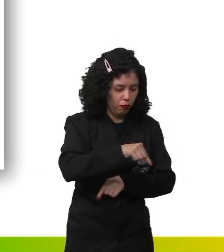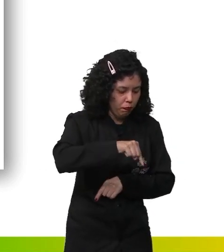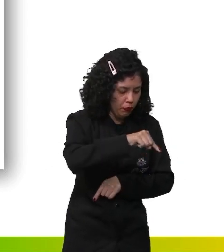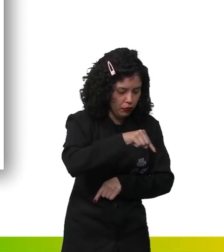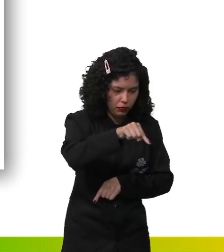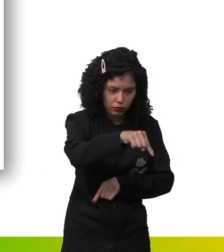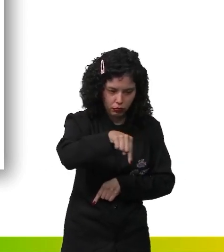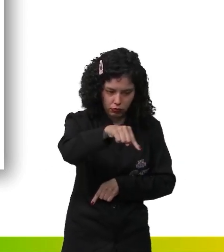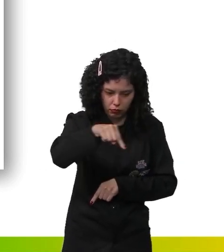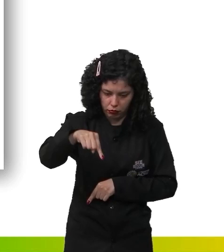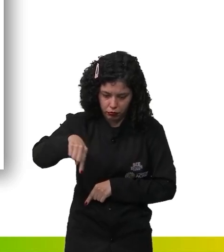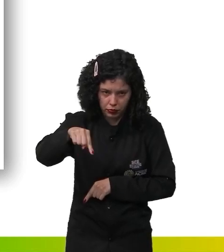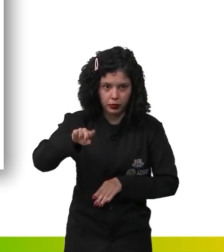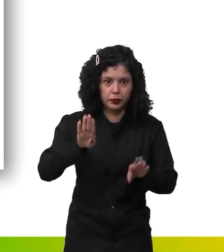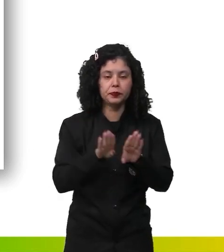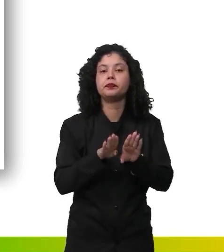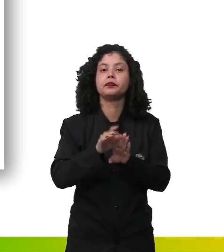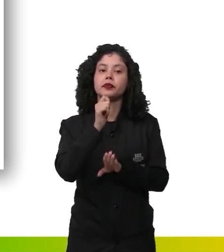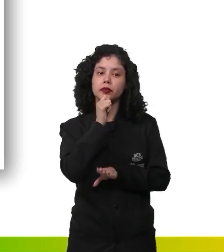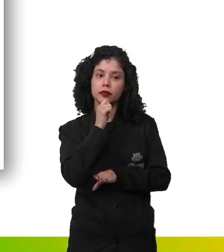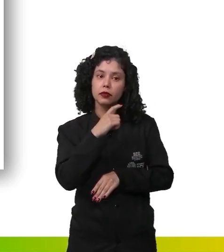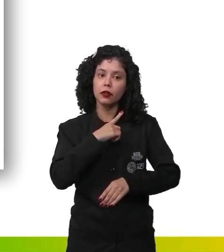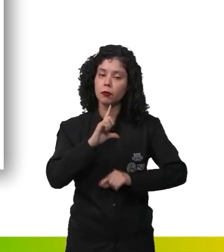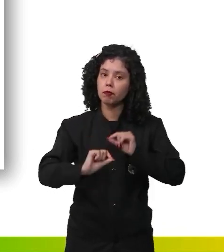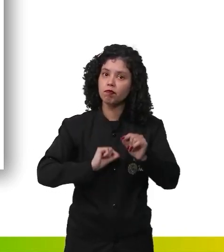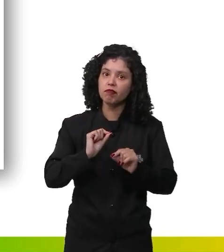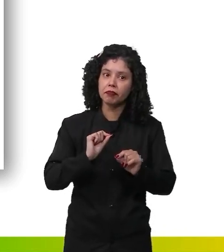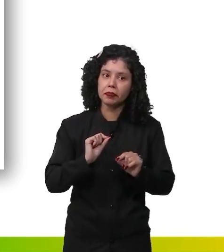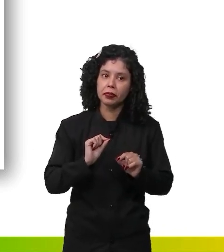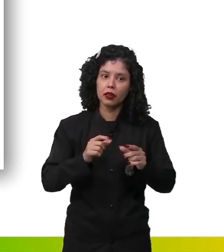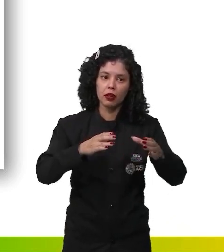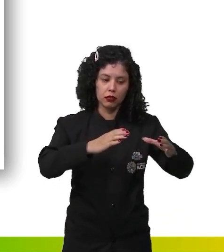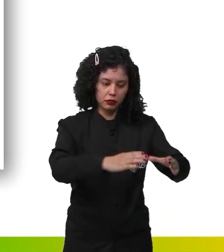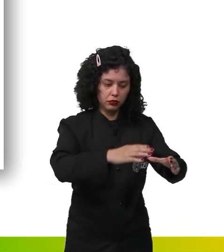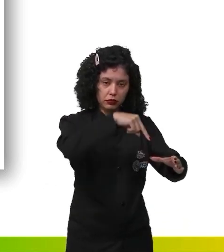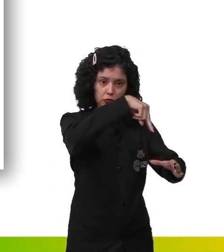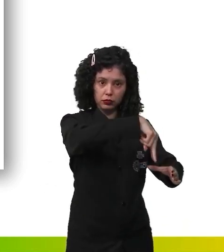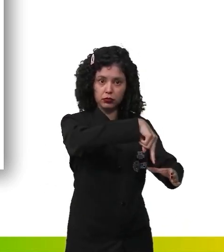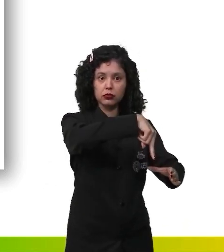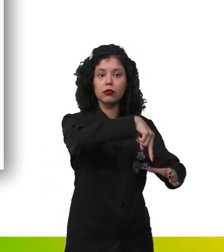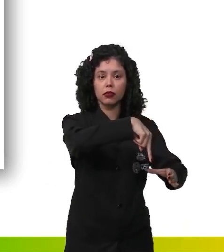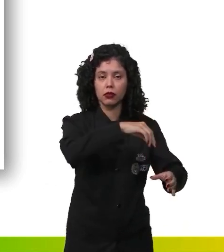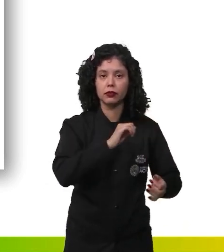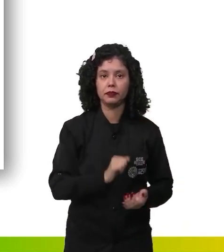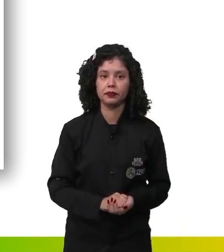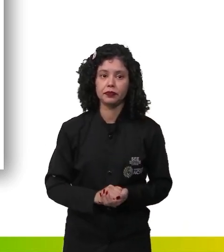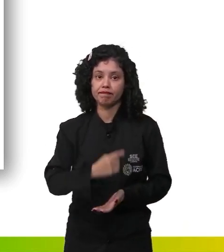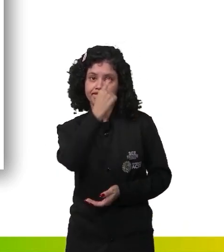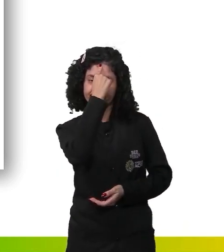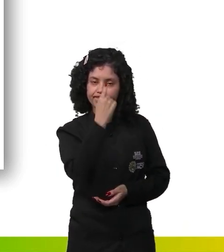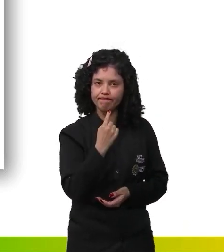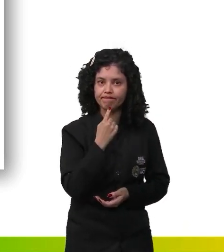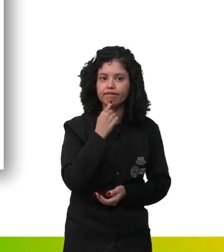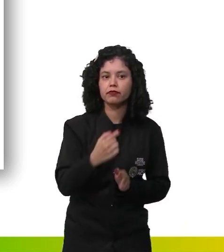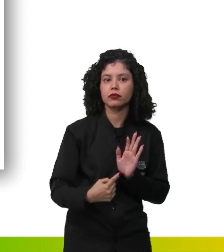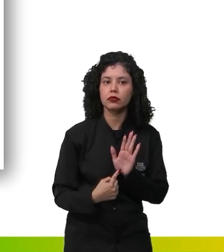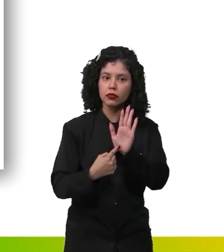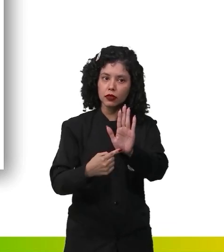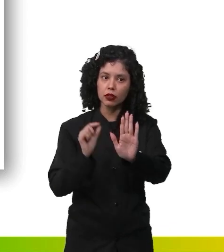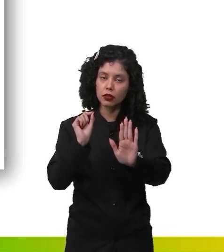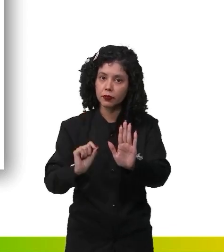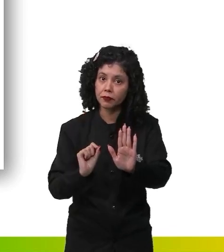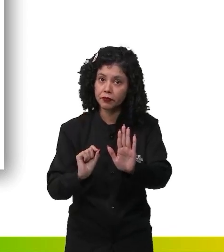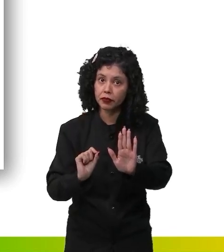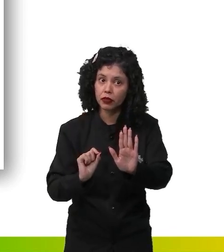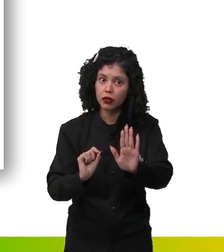aos pés das pessoas, elas estão, dentro de um círculozinho e a imagem ela retrata que essas